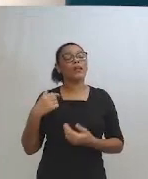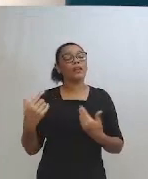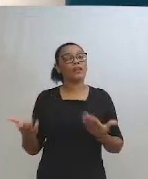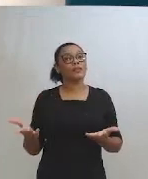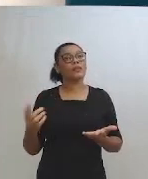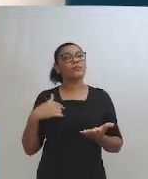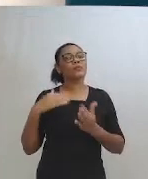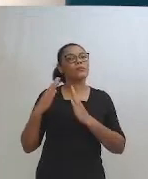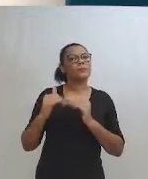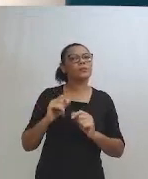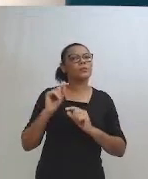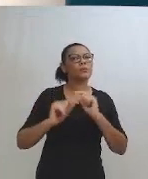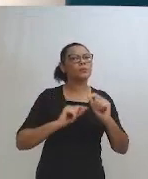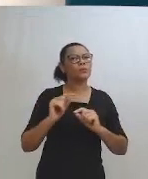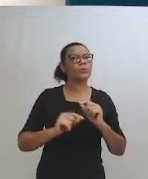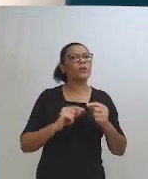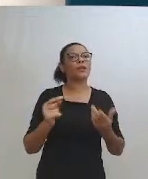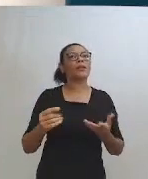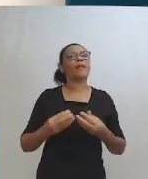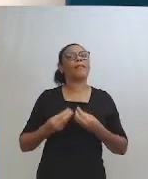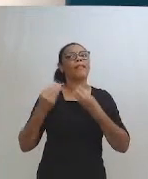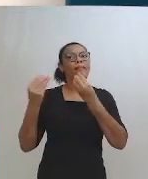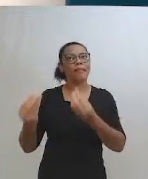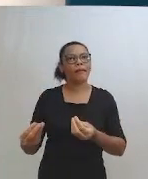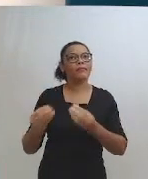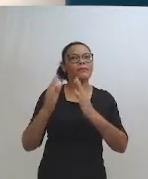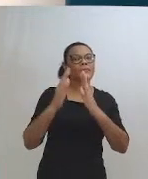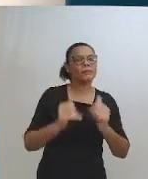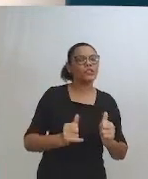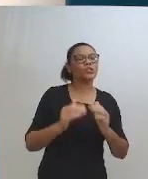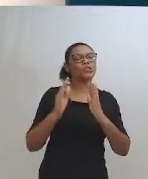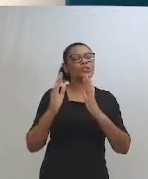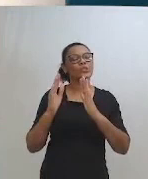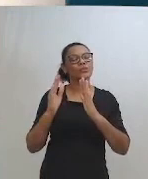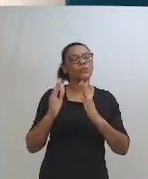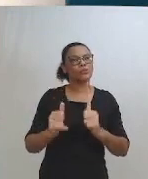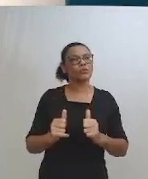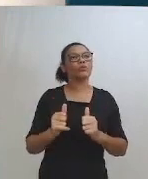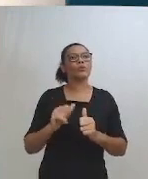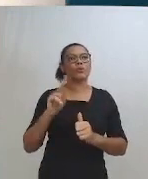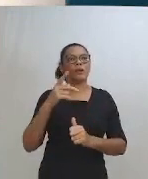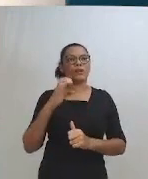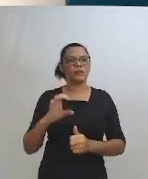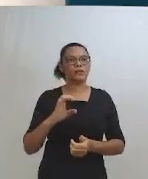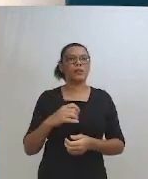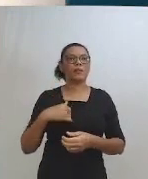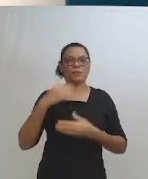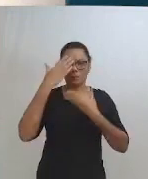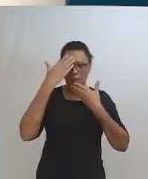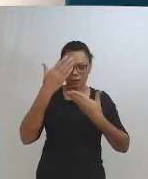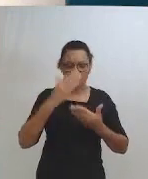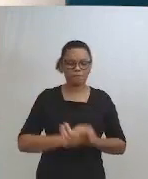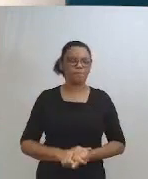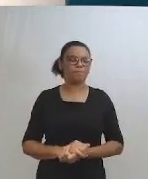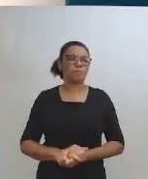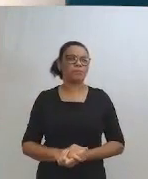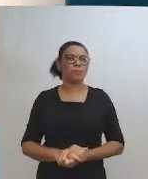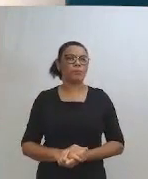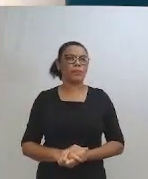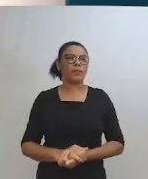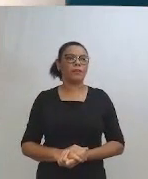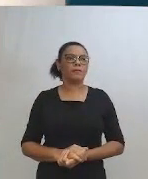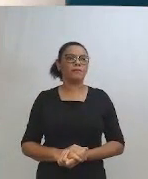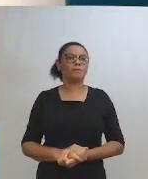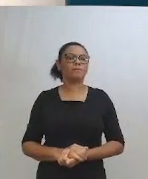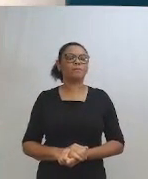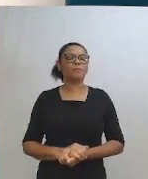é a concessão dos pedidos do HC. Muito obrigado, excelência. Muito obrigado, doutor Luciano. O Ministério